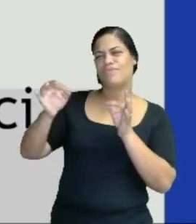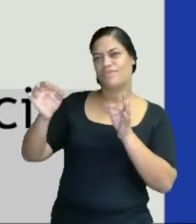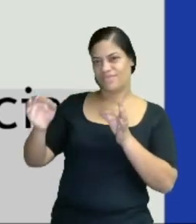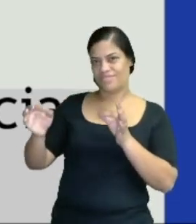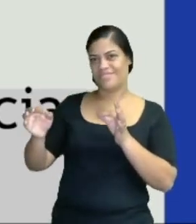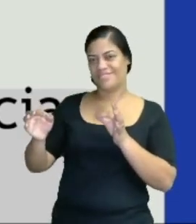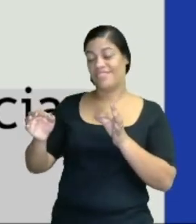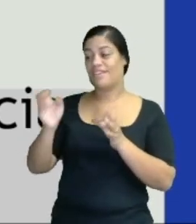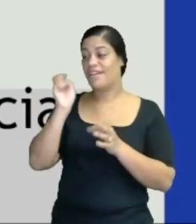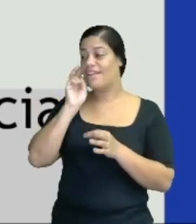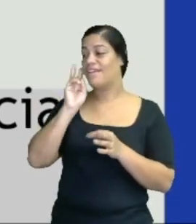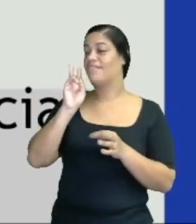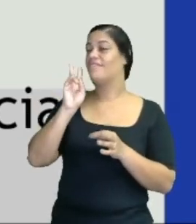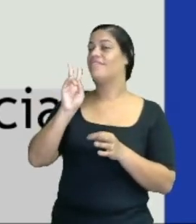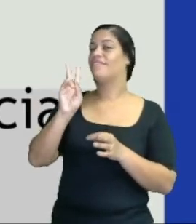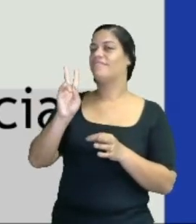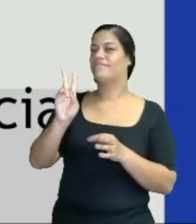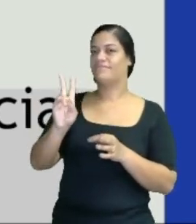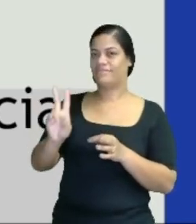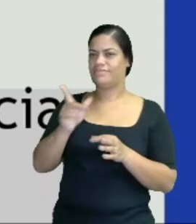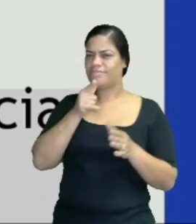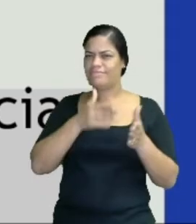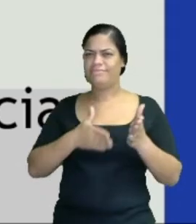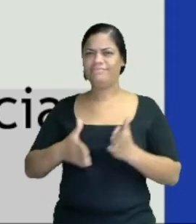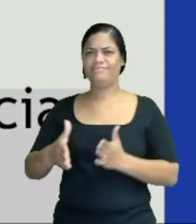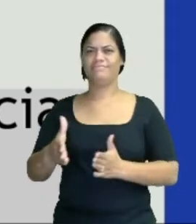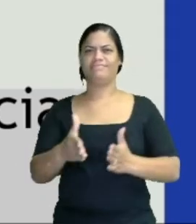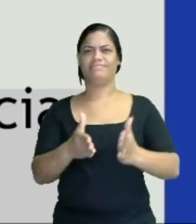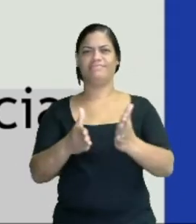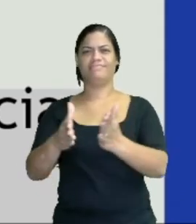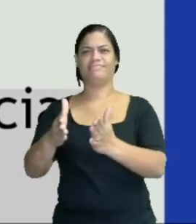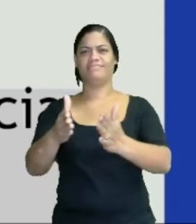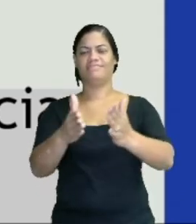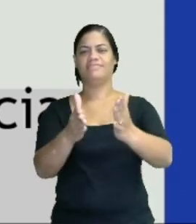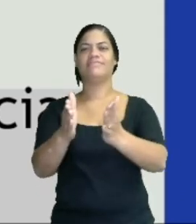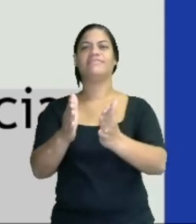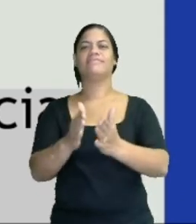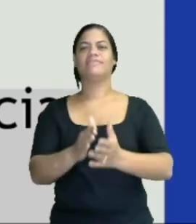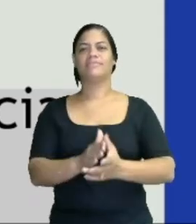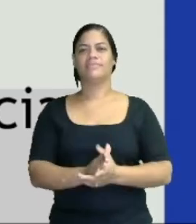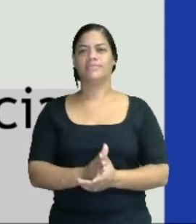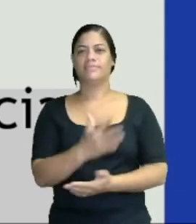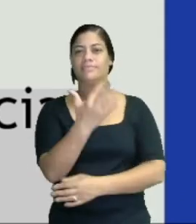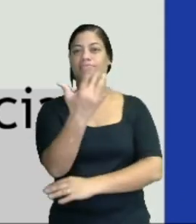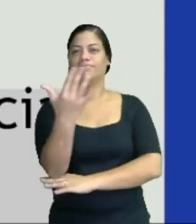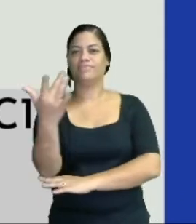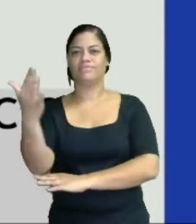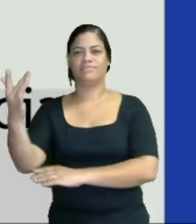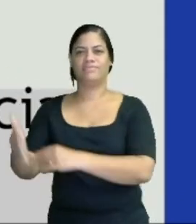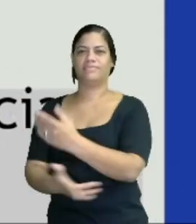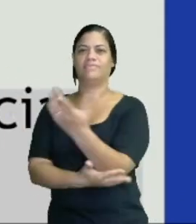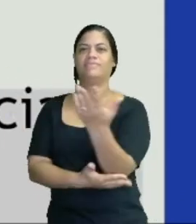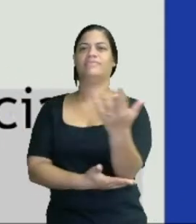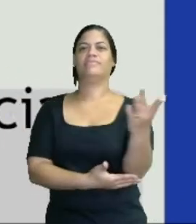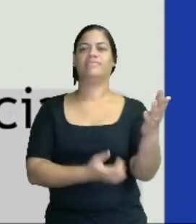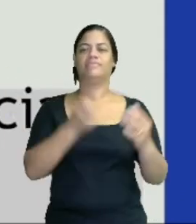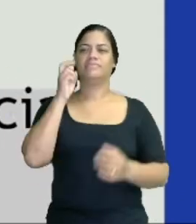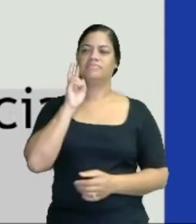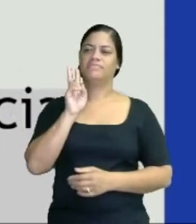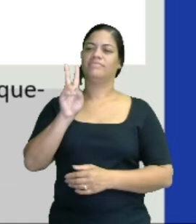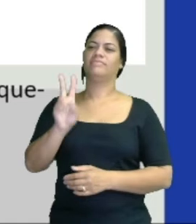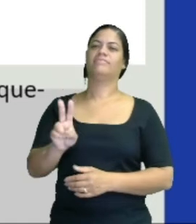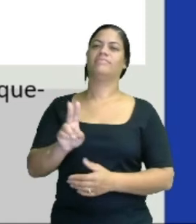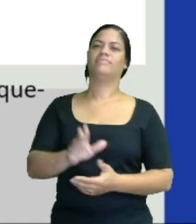imagem a gente já vê esse rio principal cortar toda essa vegetação, essa paisagem que vocês estão